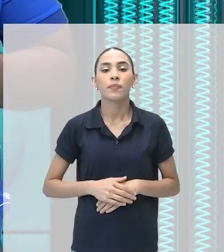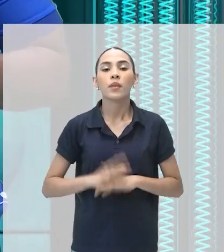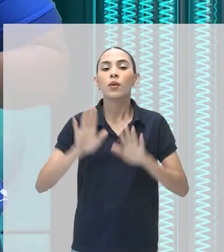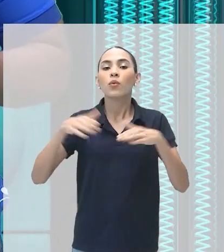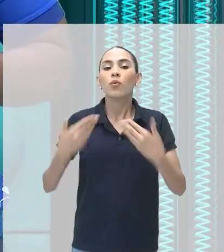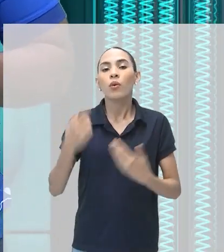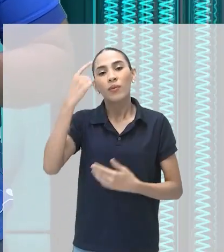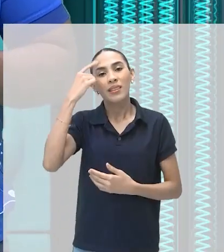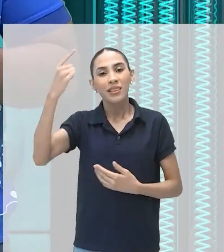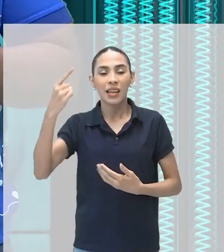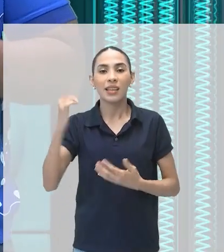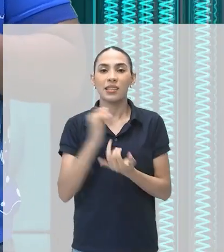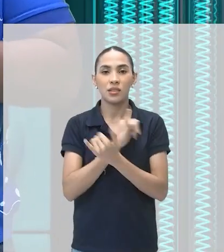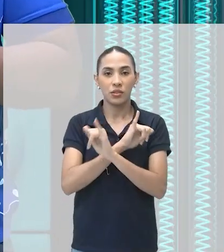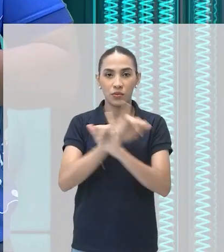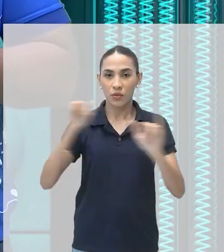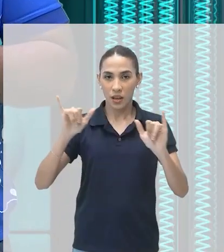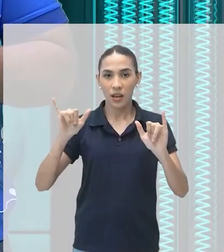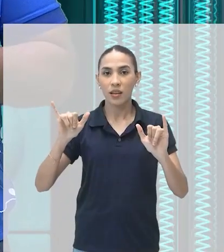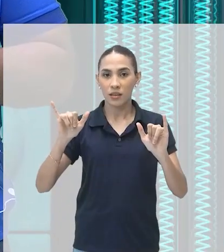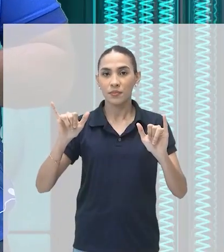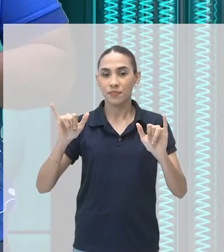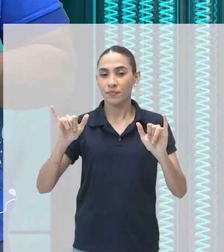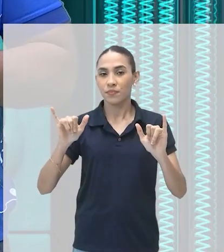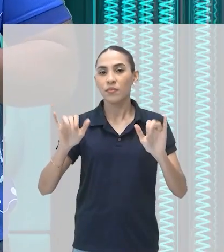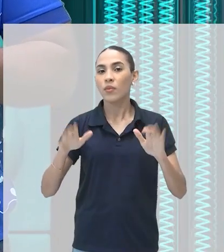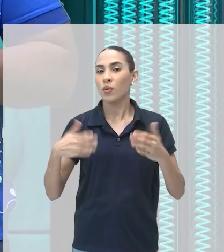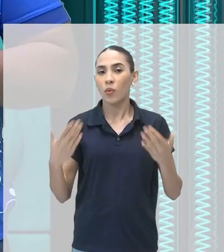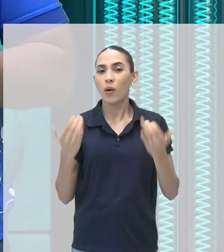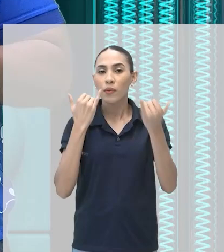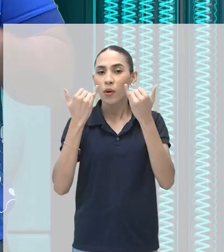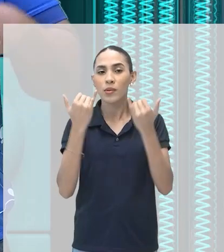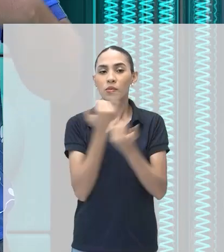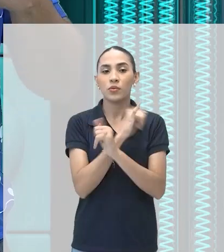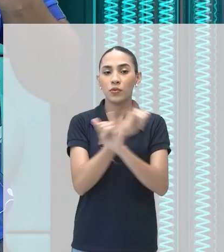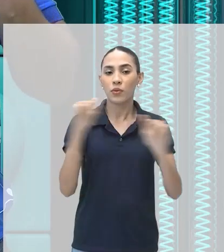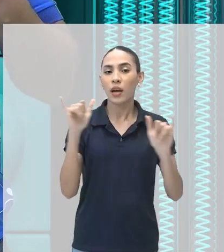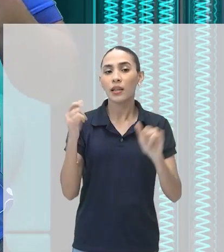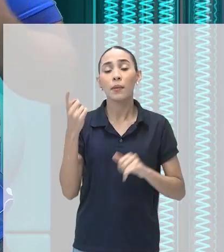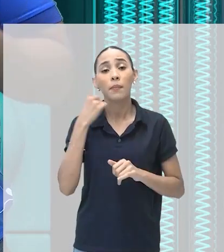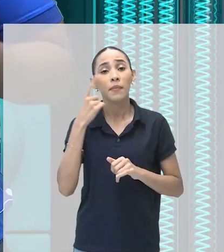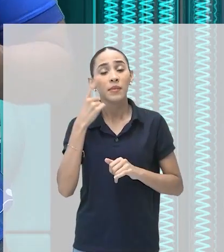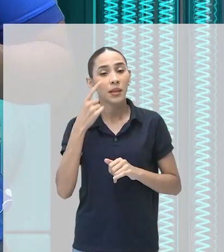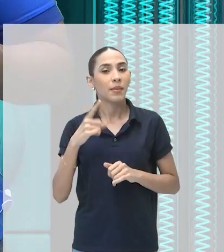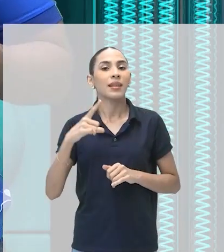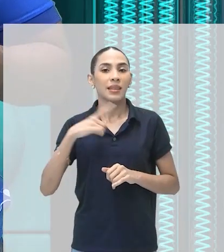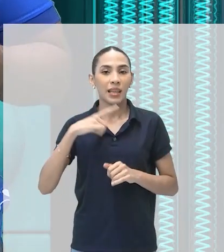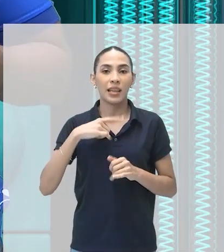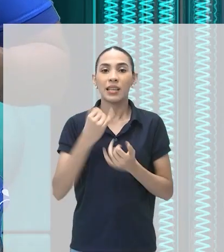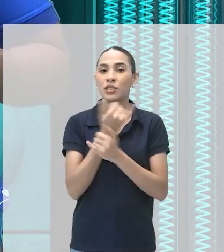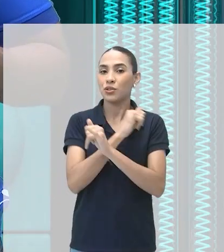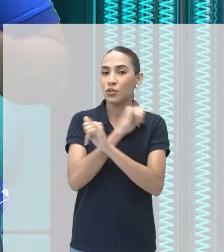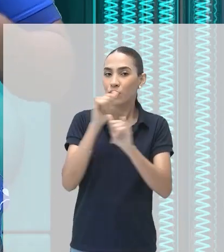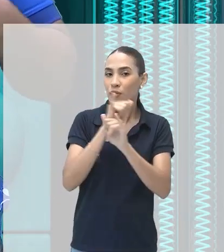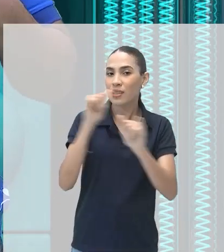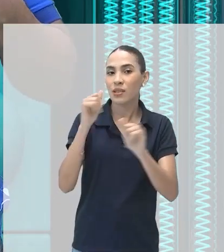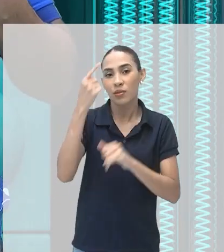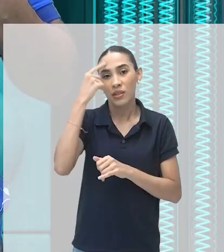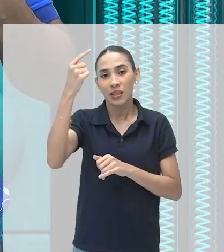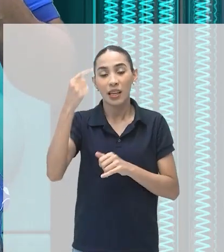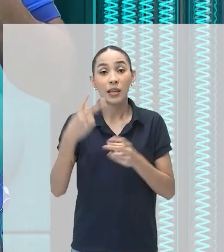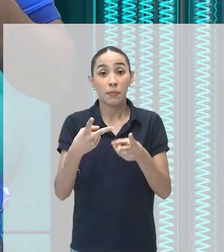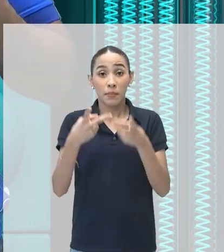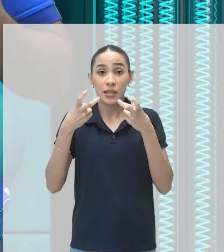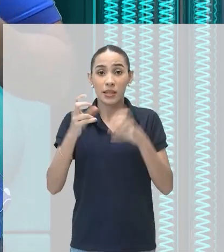qual é a ideia que está sendo divulgada? Observem que nós temos uma divulgação de ideia aqui.